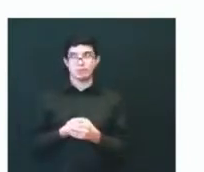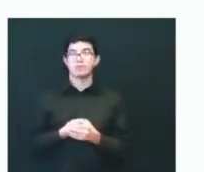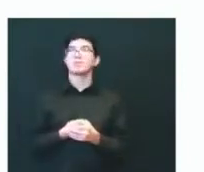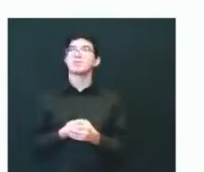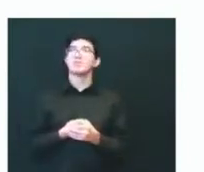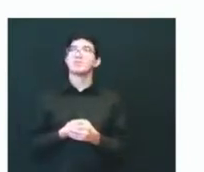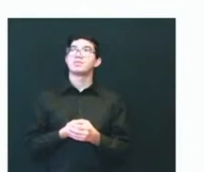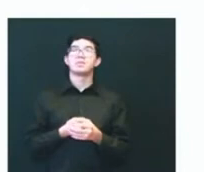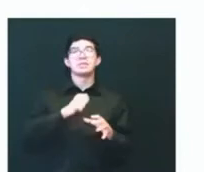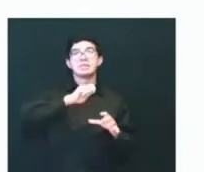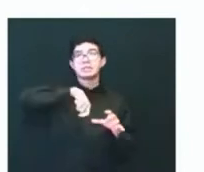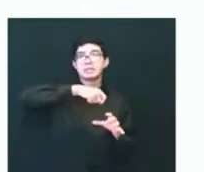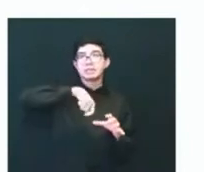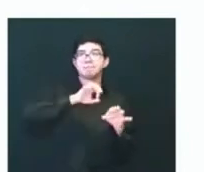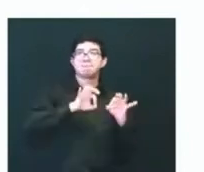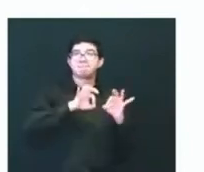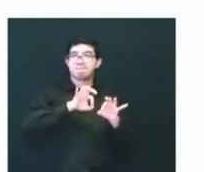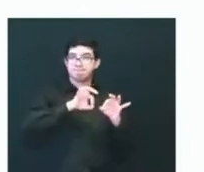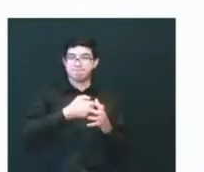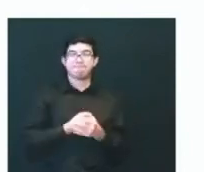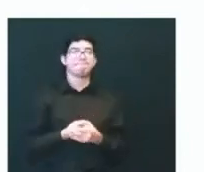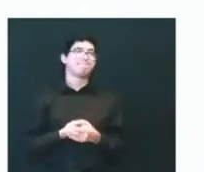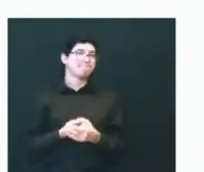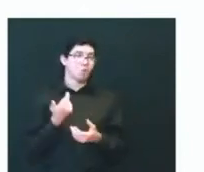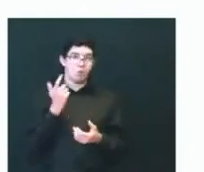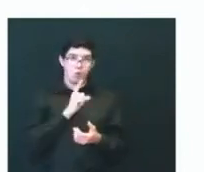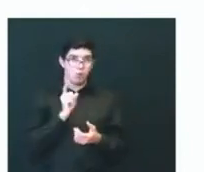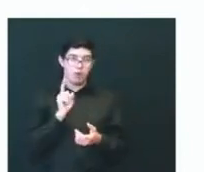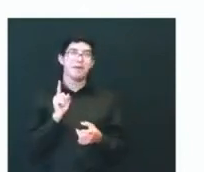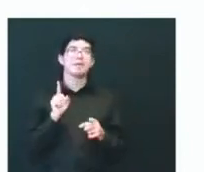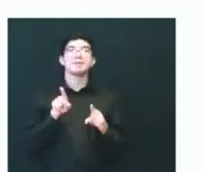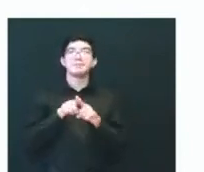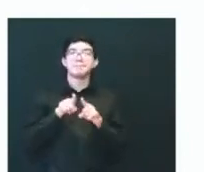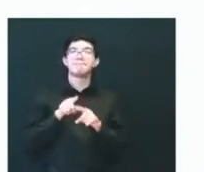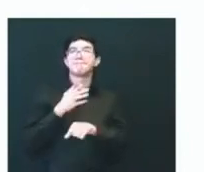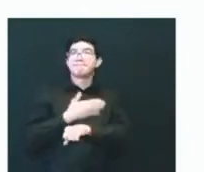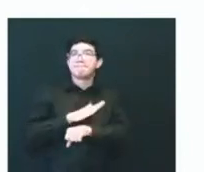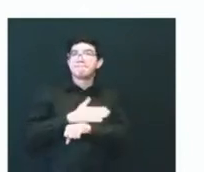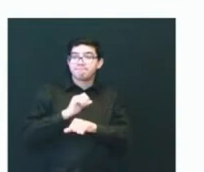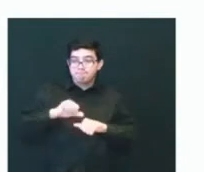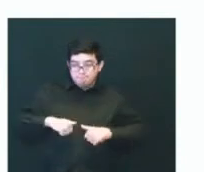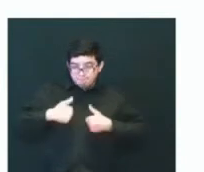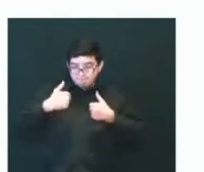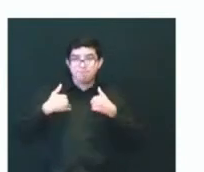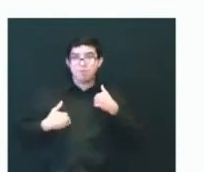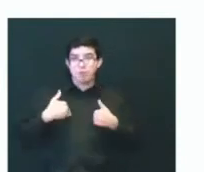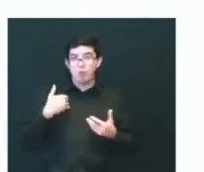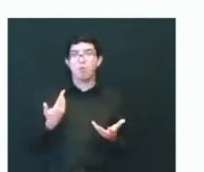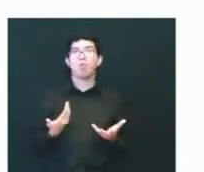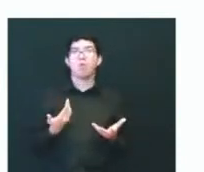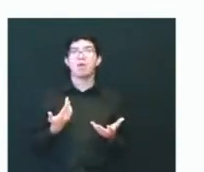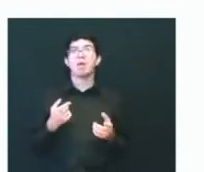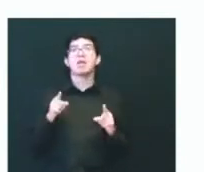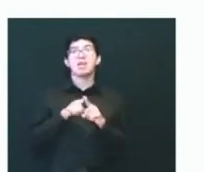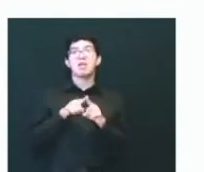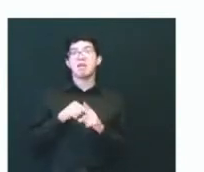de preparar uma comida, traz necessidades de reabilitação, muitas vezes, traz menor sobrevivência,